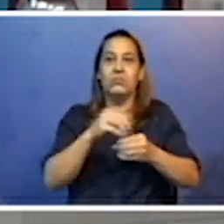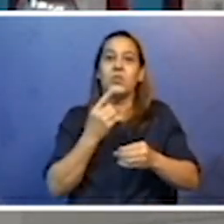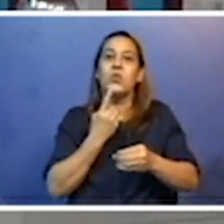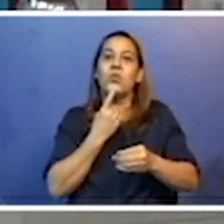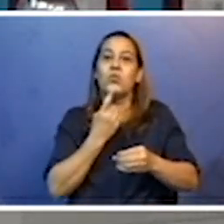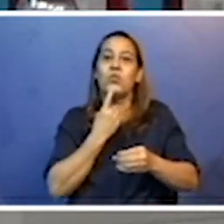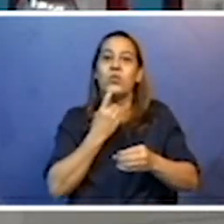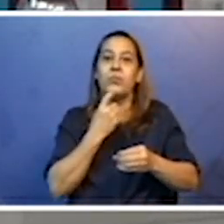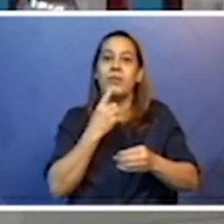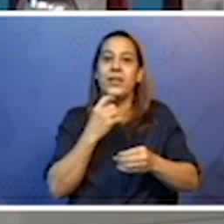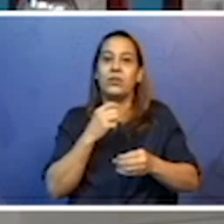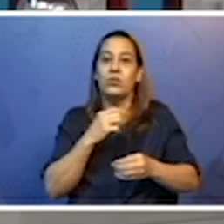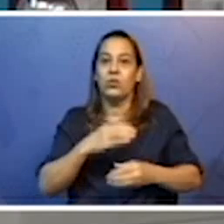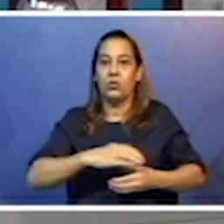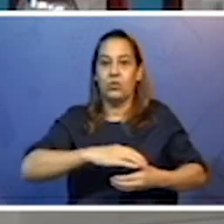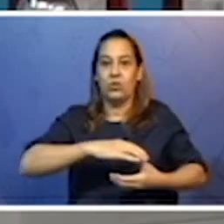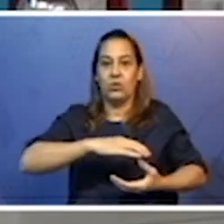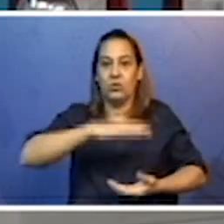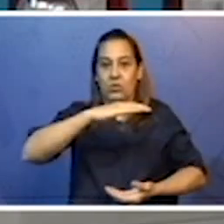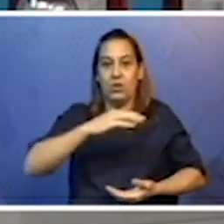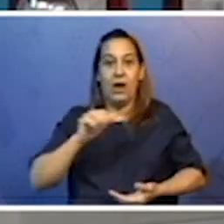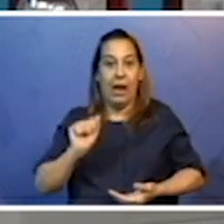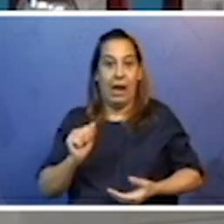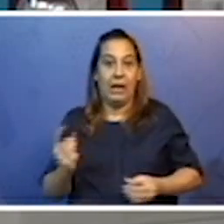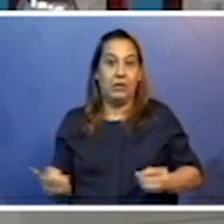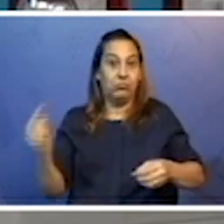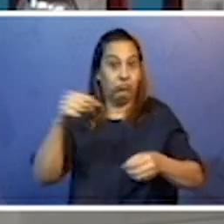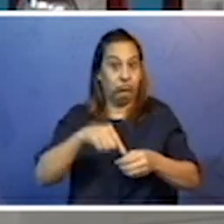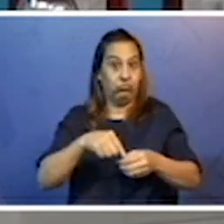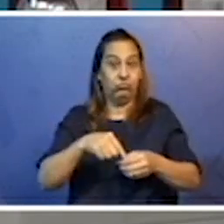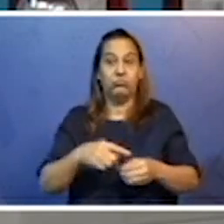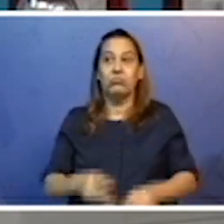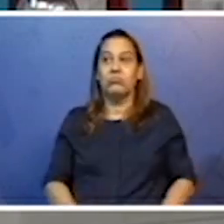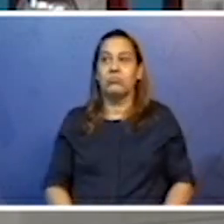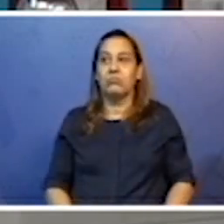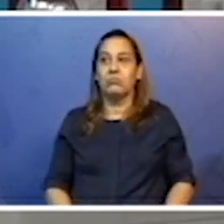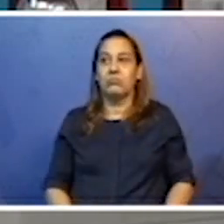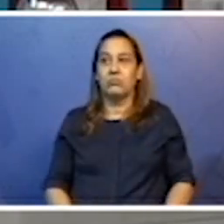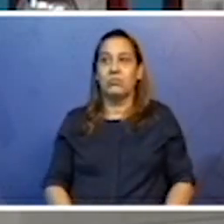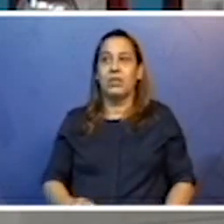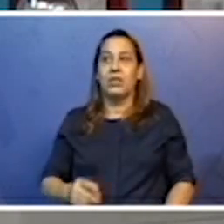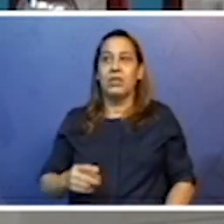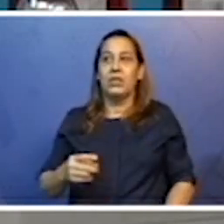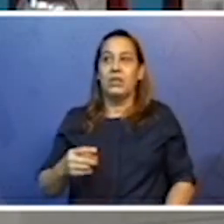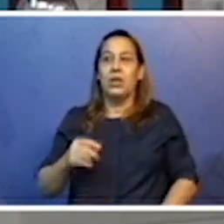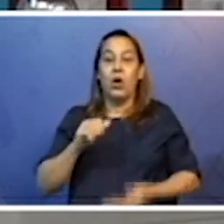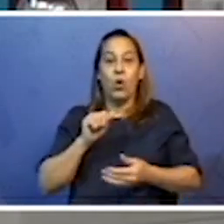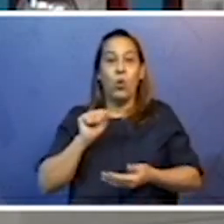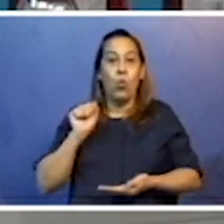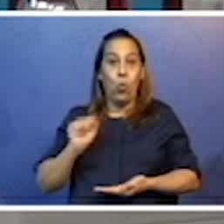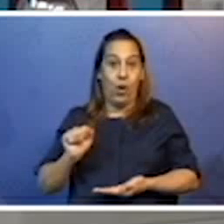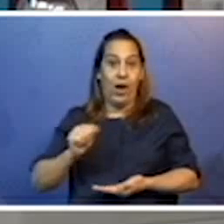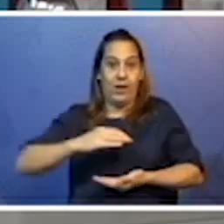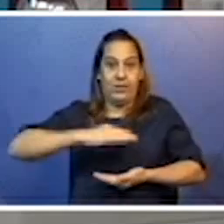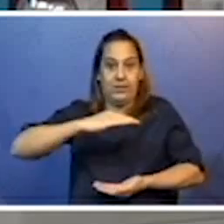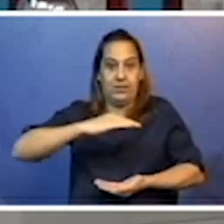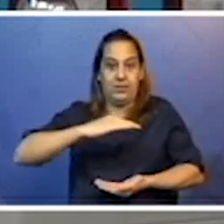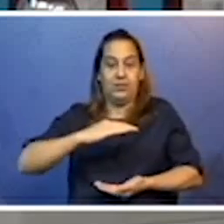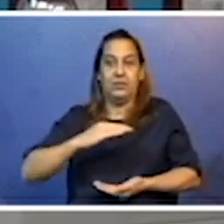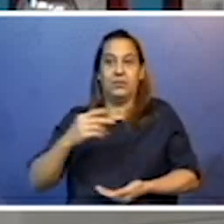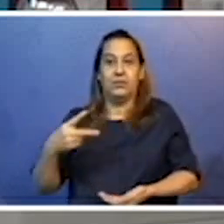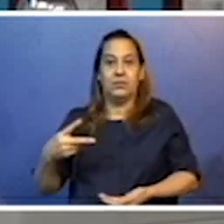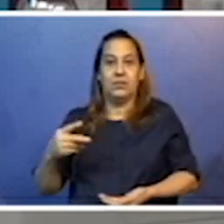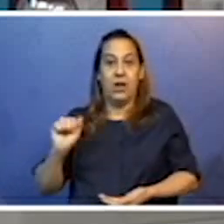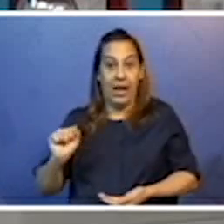este aqui cabe nesse? Vou dar uma dica. Esse recipiente A, deixa eu virar ele.